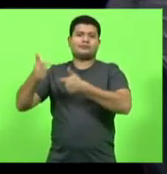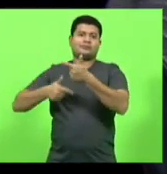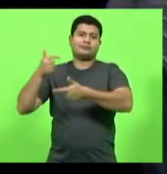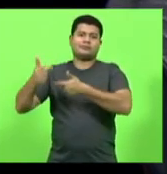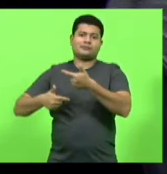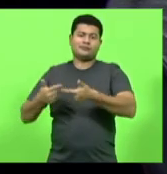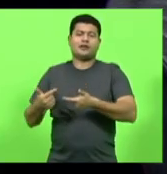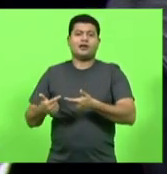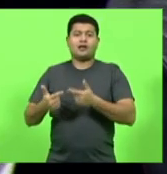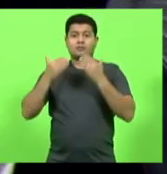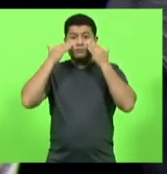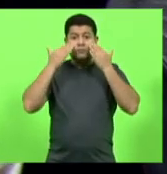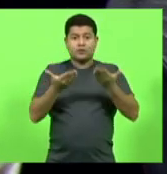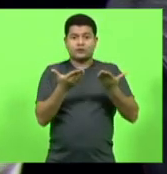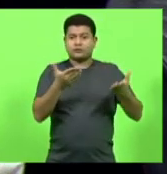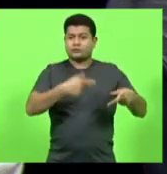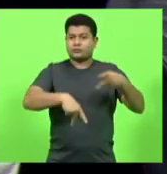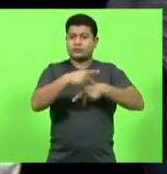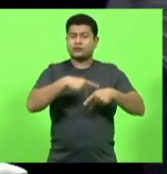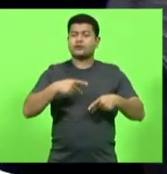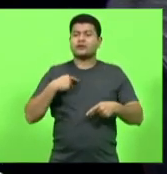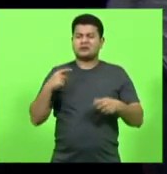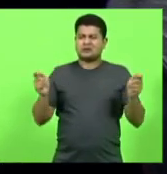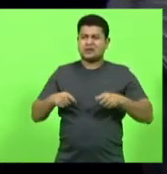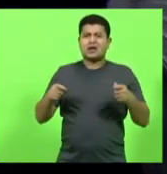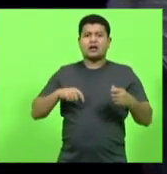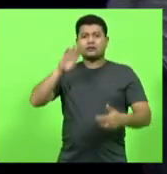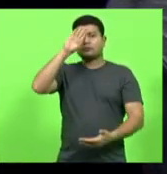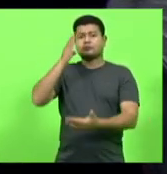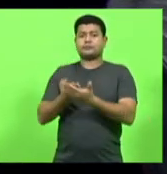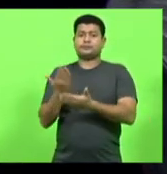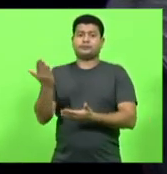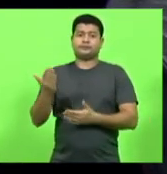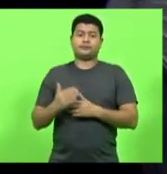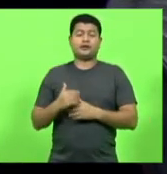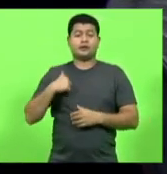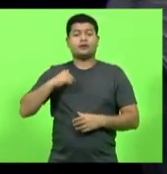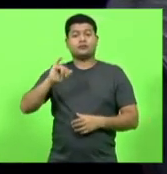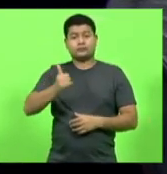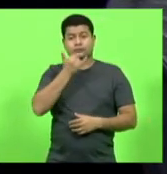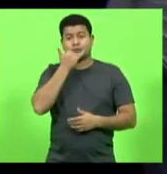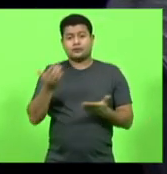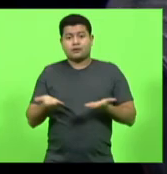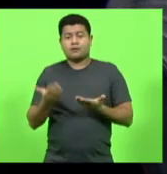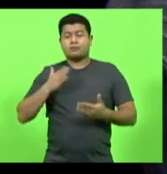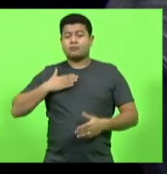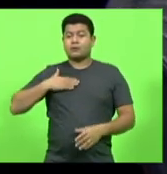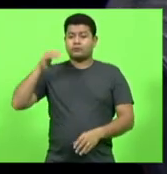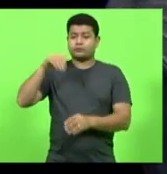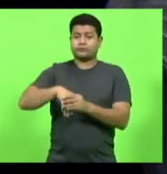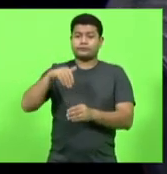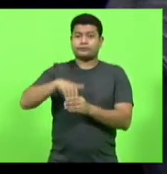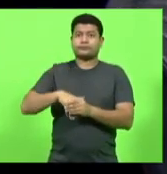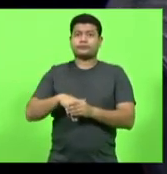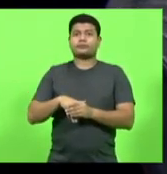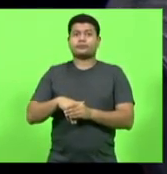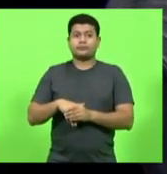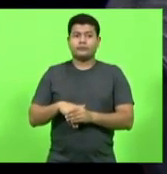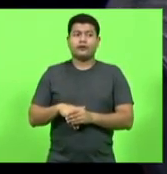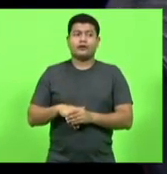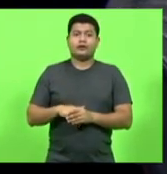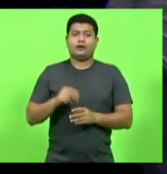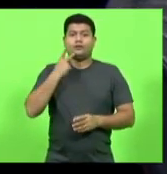ano. Então, eu quero justificar aqui o meu voto, presidente, né? Retomando